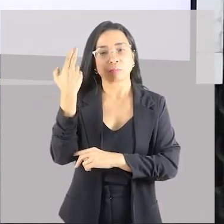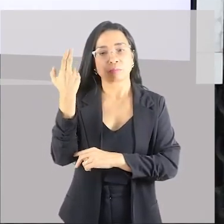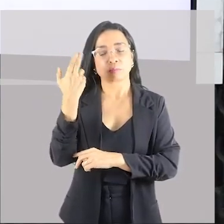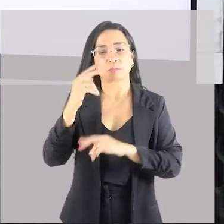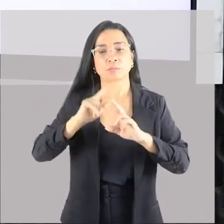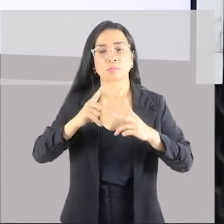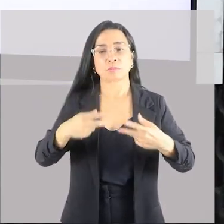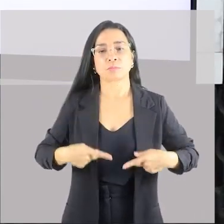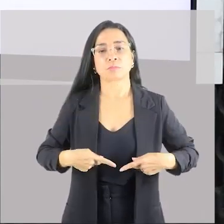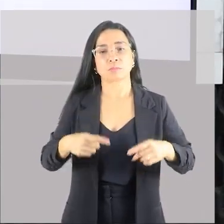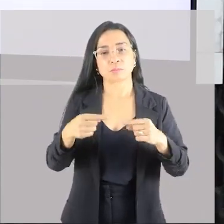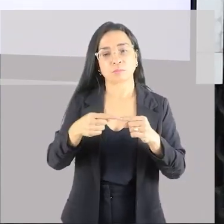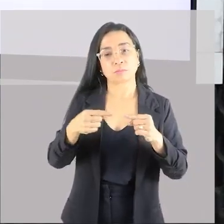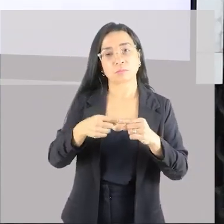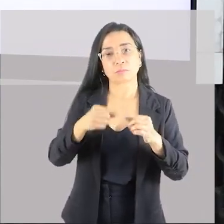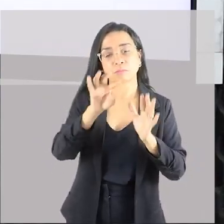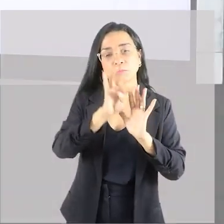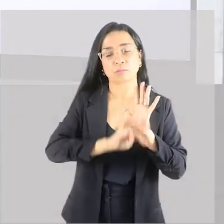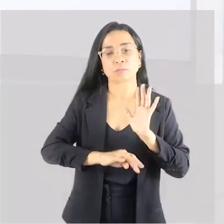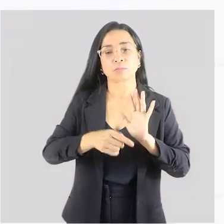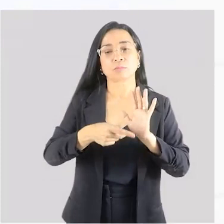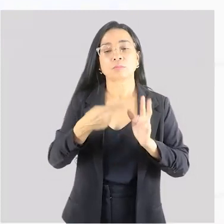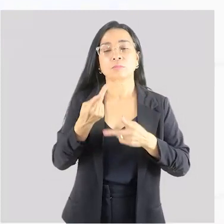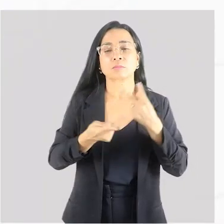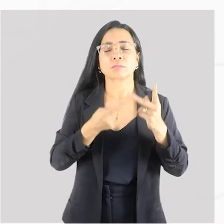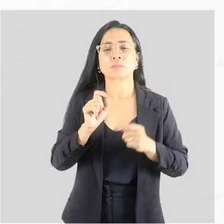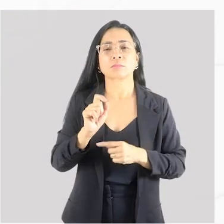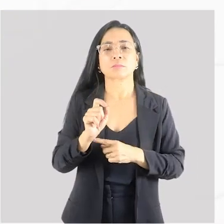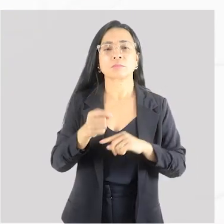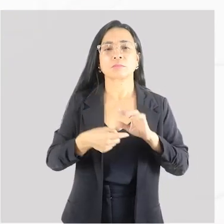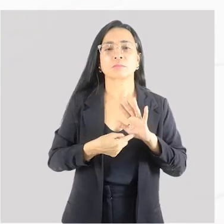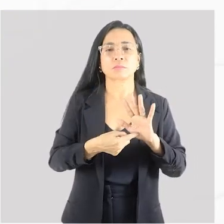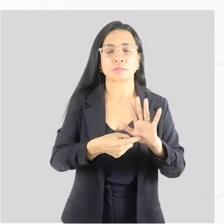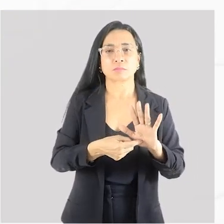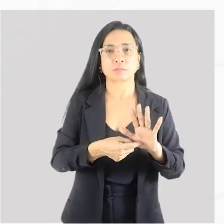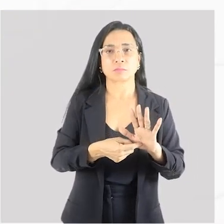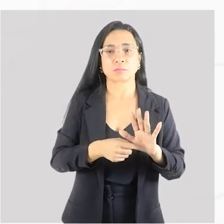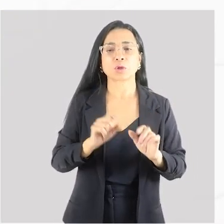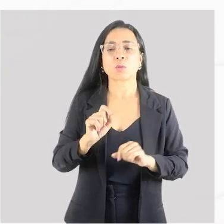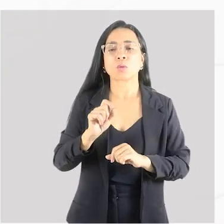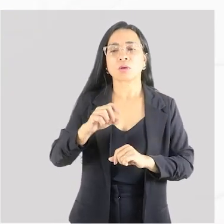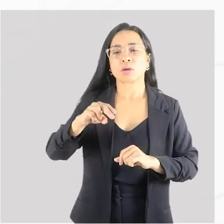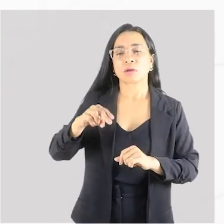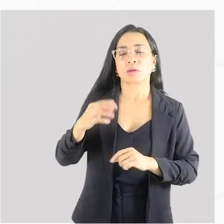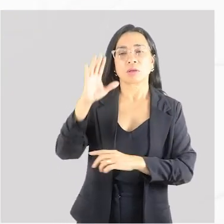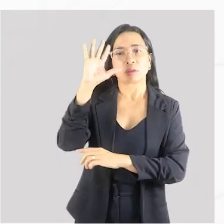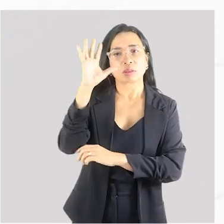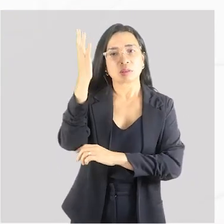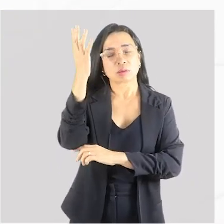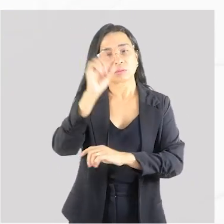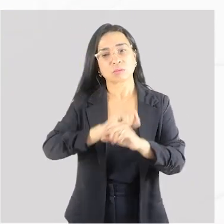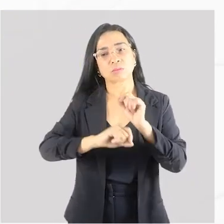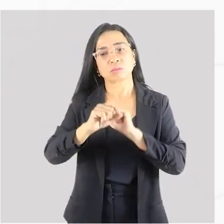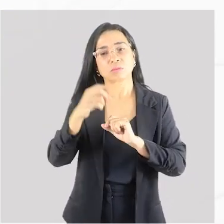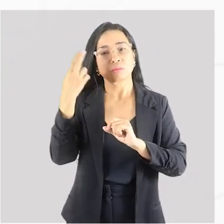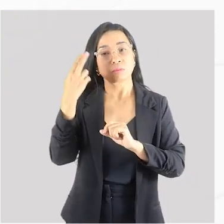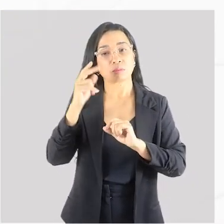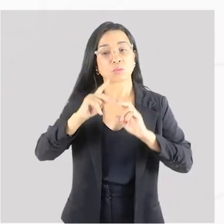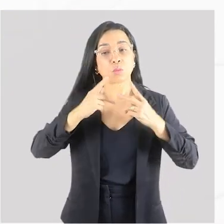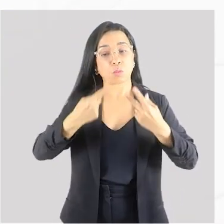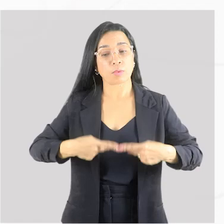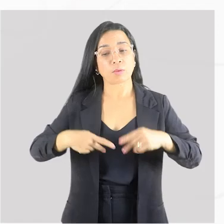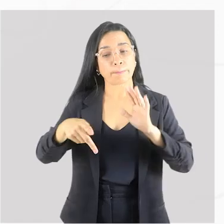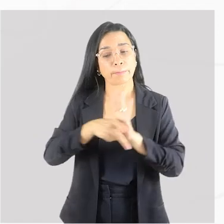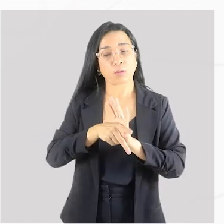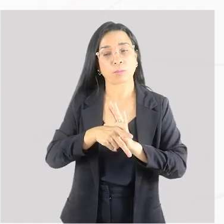conforme expressa o texto, diz que, o que será que ele vai falar? Natureza humana em Rousseau, o ser humano na